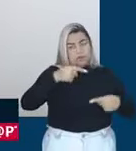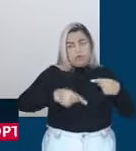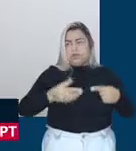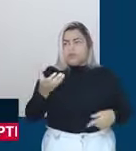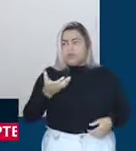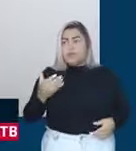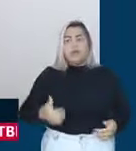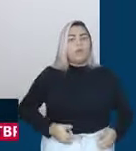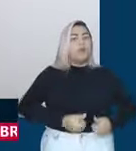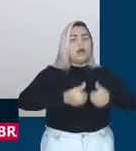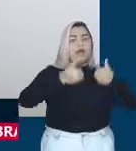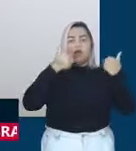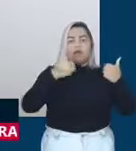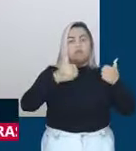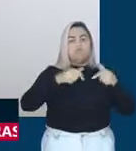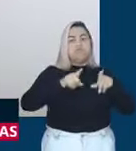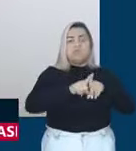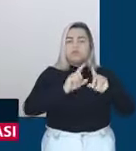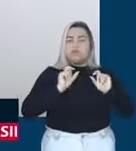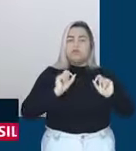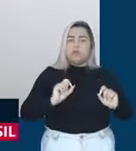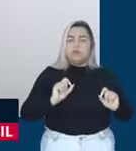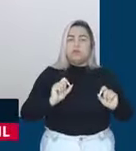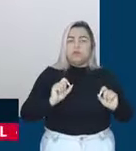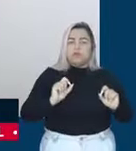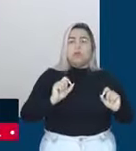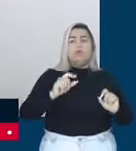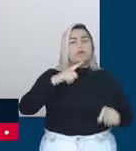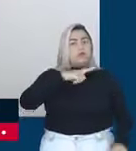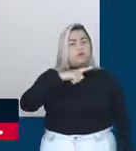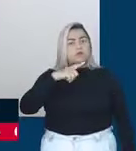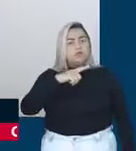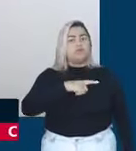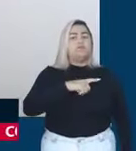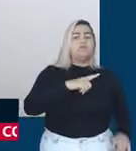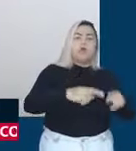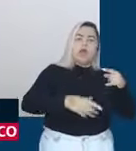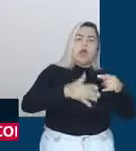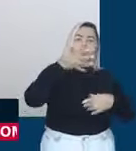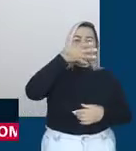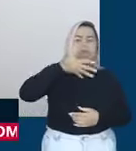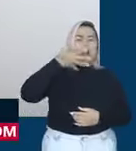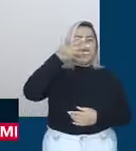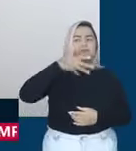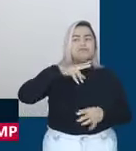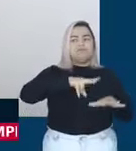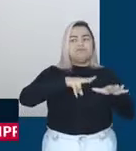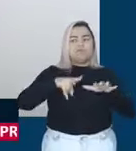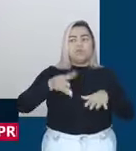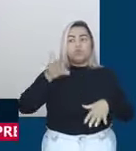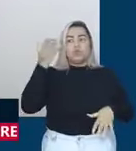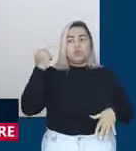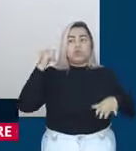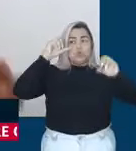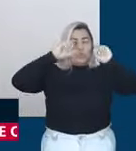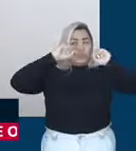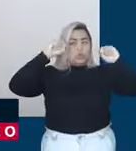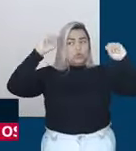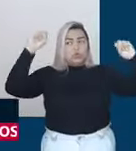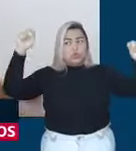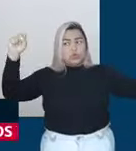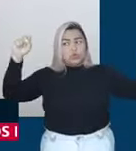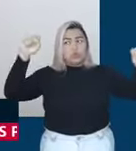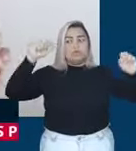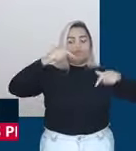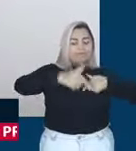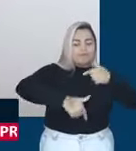aprimorar, melhorar, não negar a CLT. Eu tive fazendo uma palestra na semana passada do Tribunal Superior do Trabalho. Me lembro